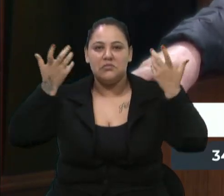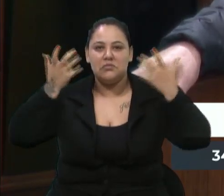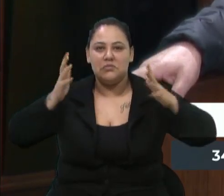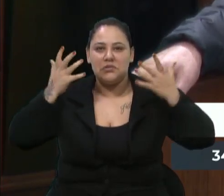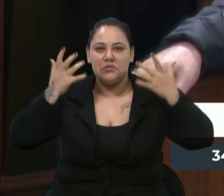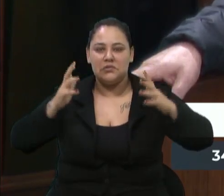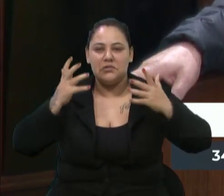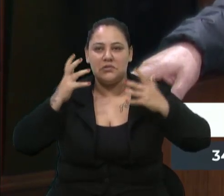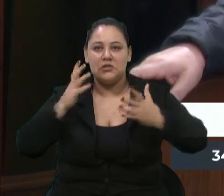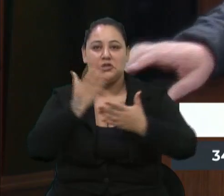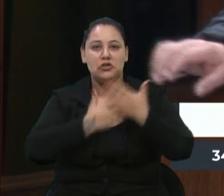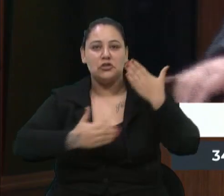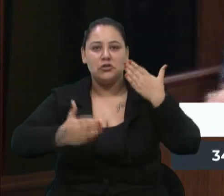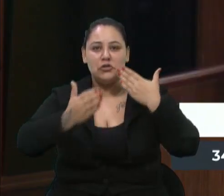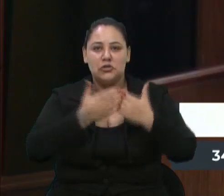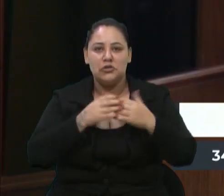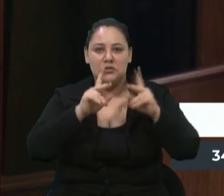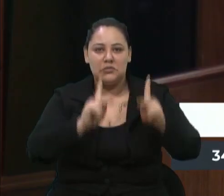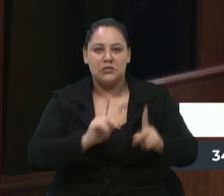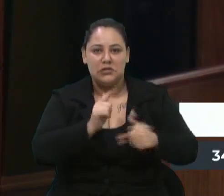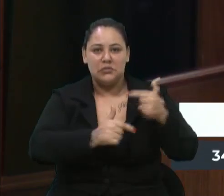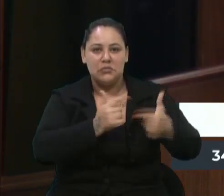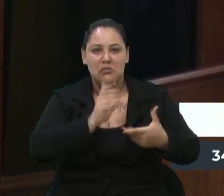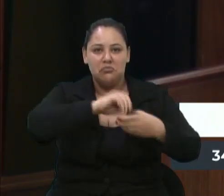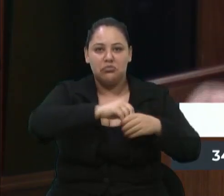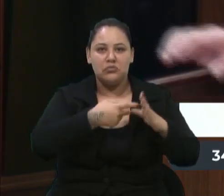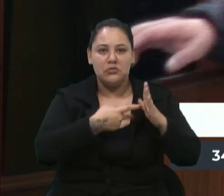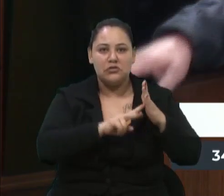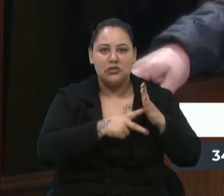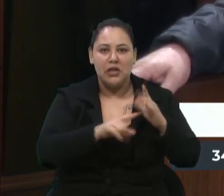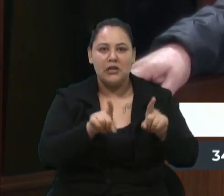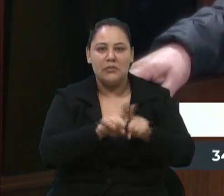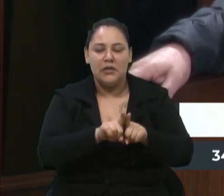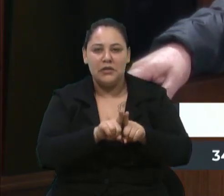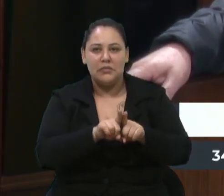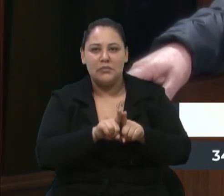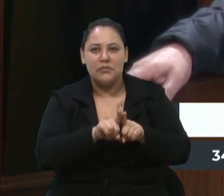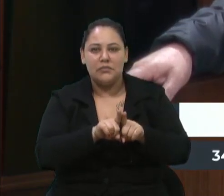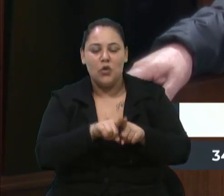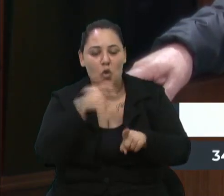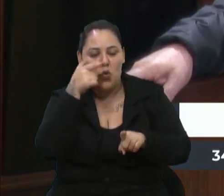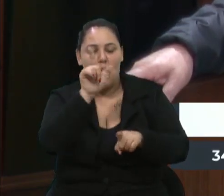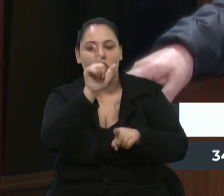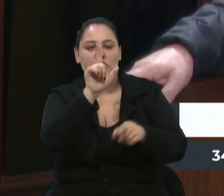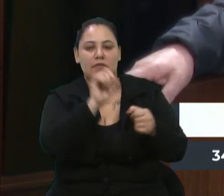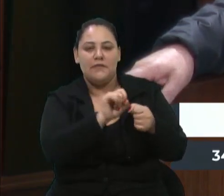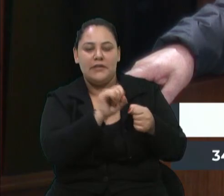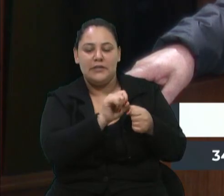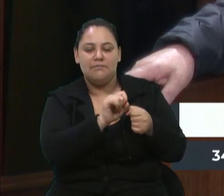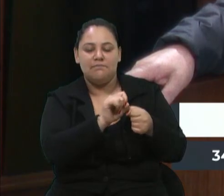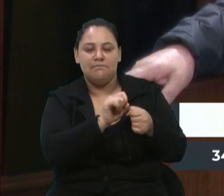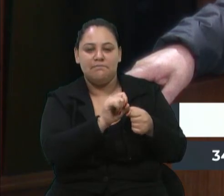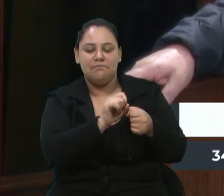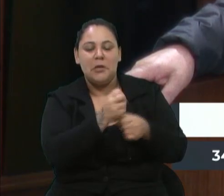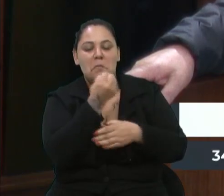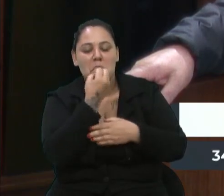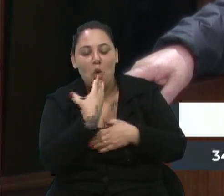aquela direção ali do sindicato por ter feito esse